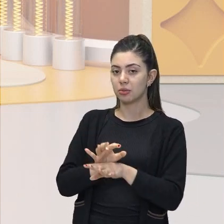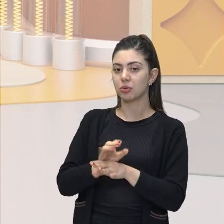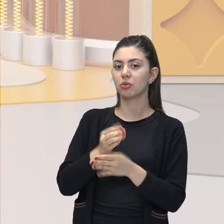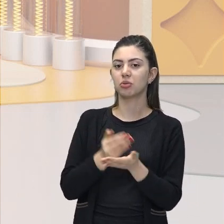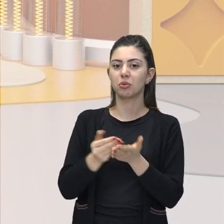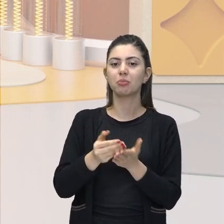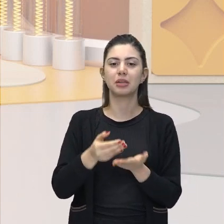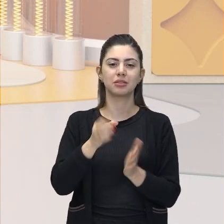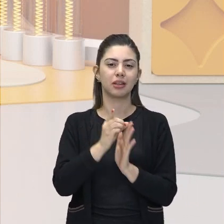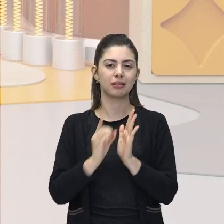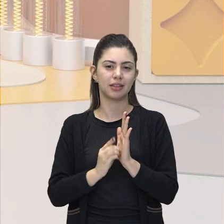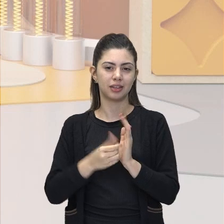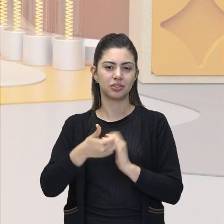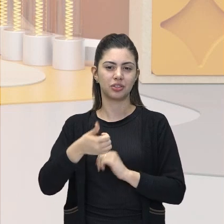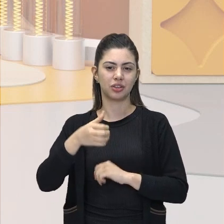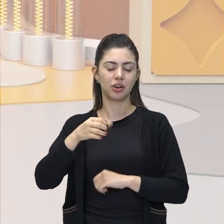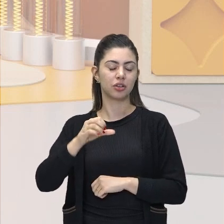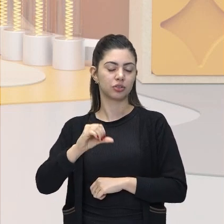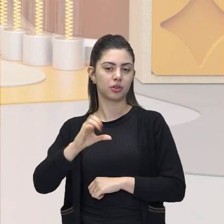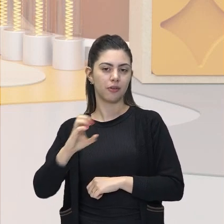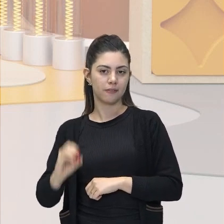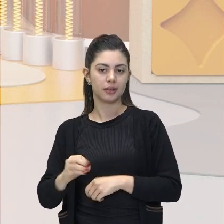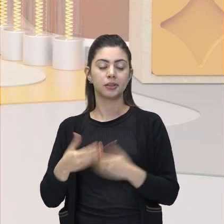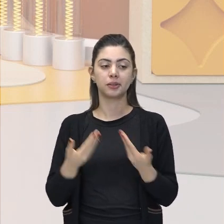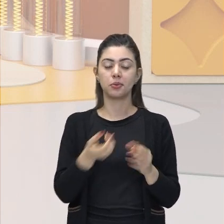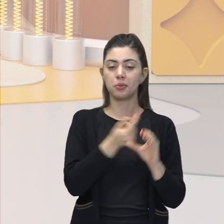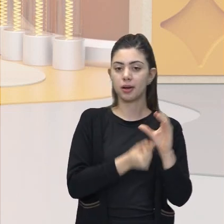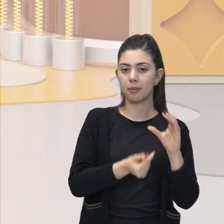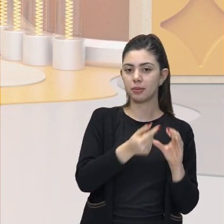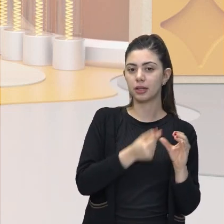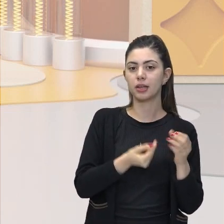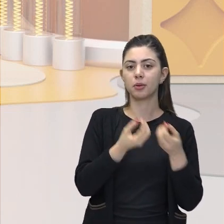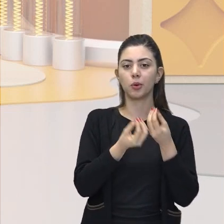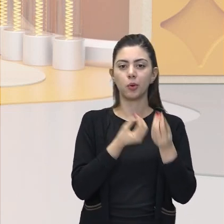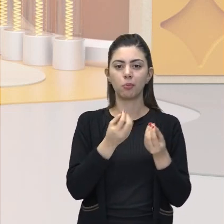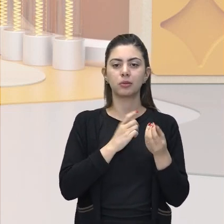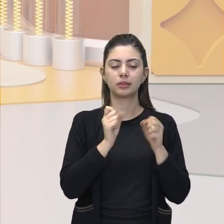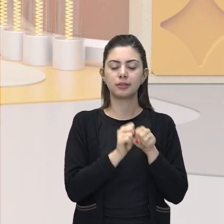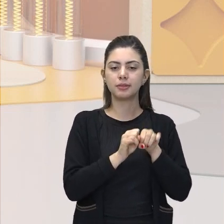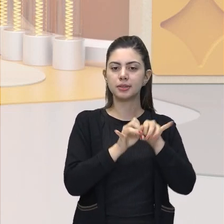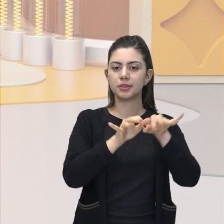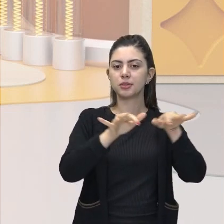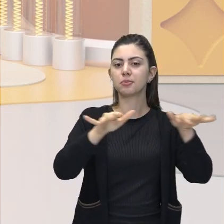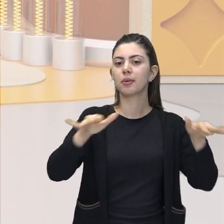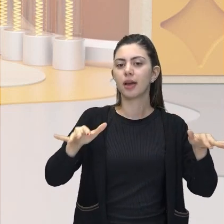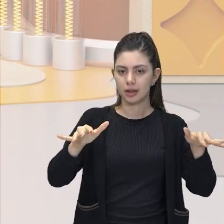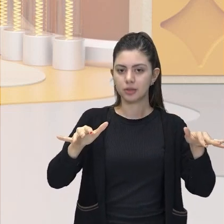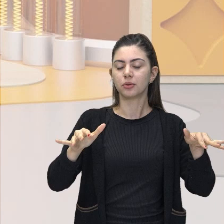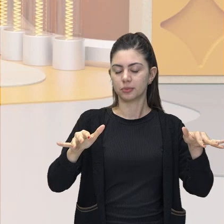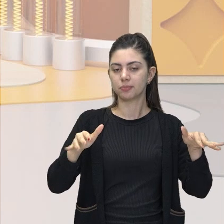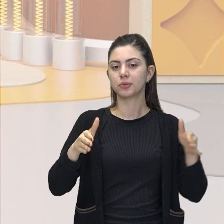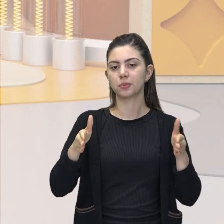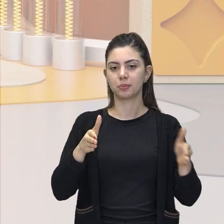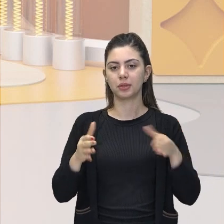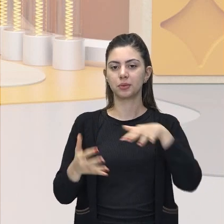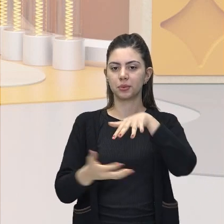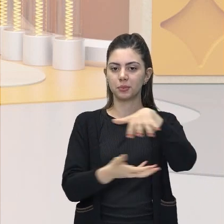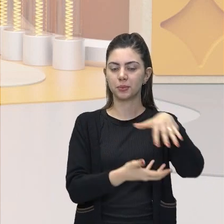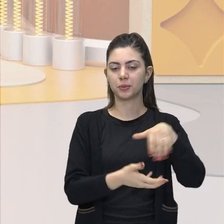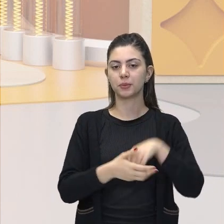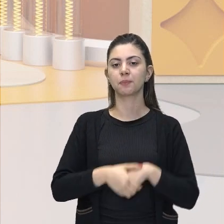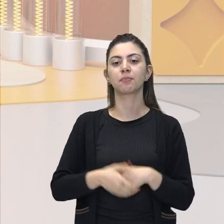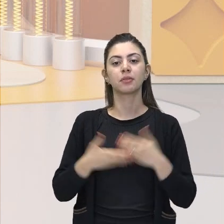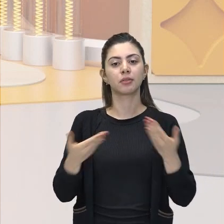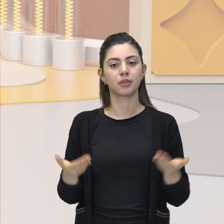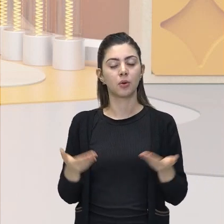perdendo força e o capitalismo se tornou ali hegemônico mais uma vez, né, dentro desse cenário mundial. Então hoje o modo de